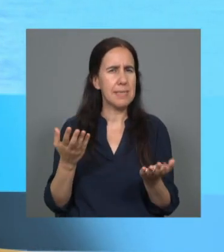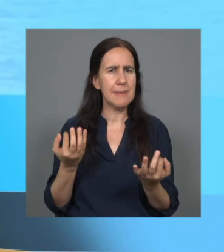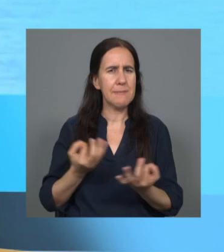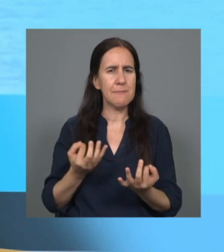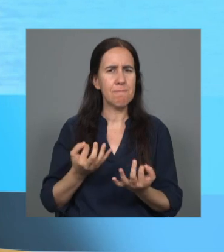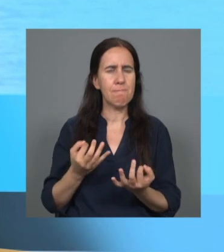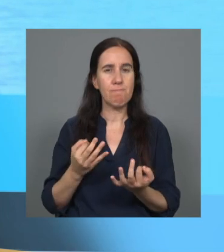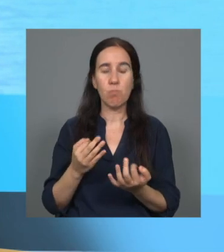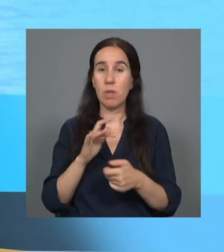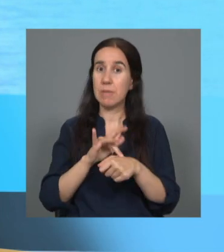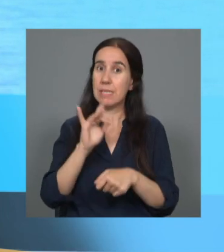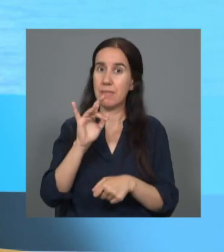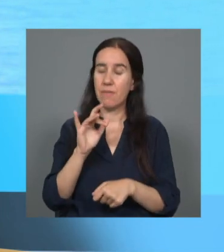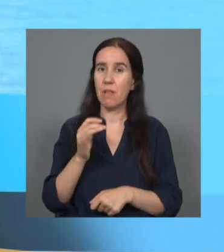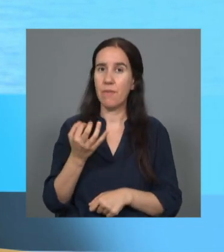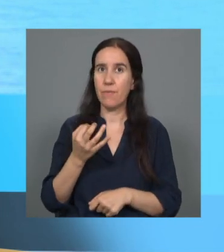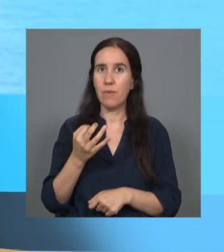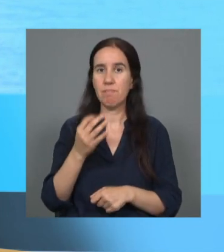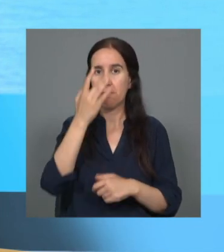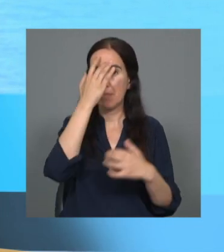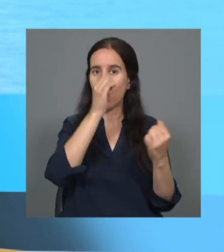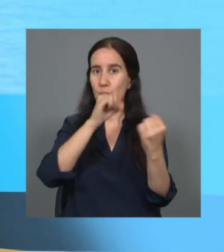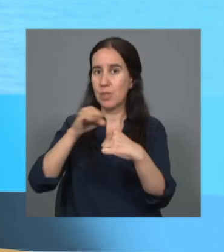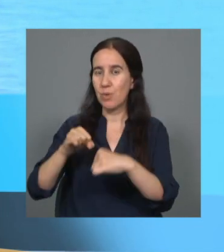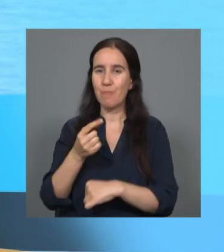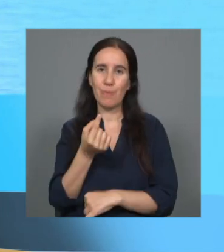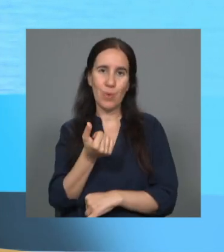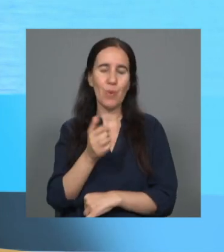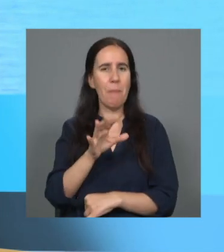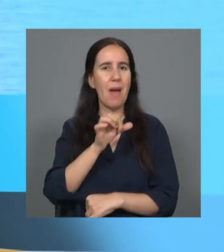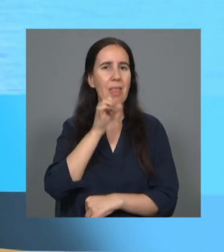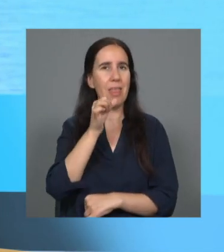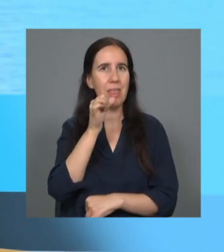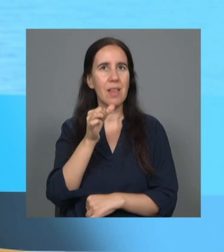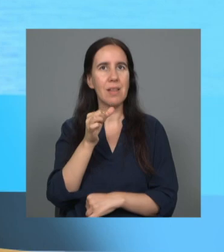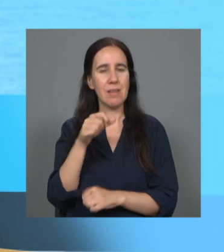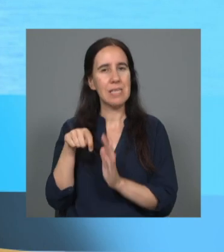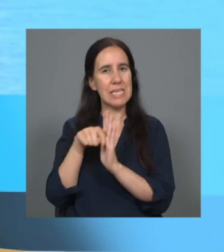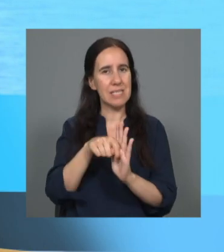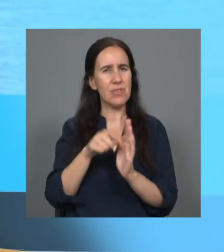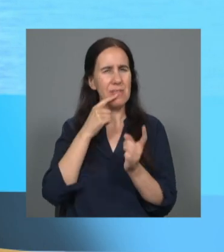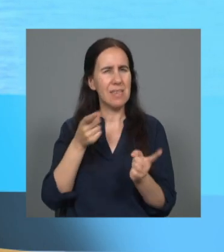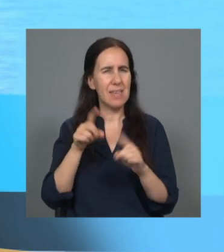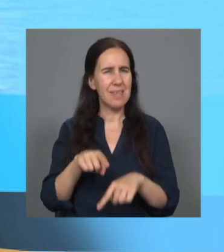ser sensível e pouco consensual, mas há sempre uma grande insistência em que ele regresse. É